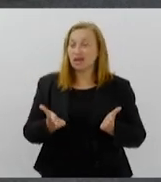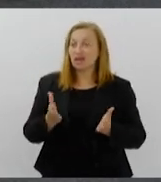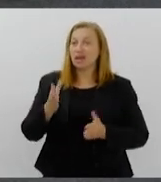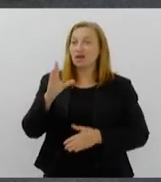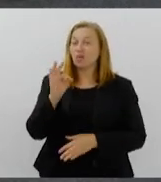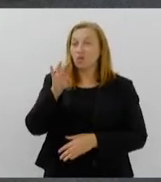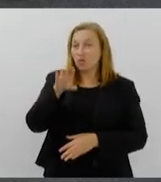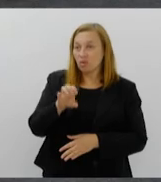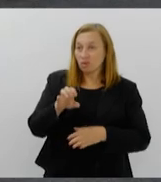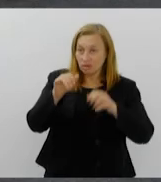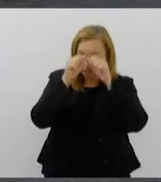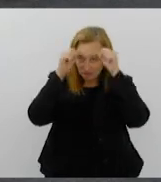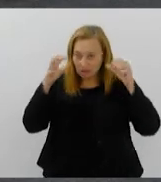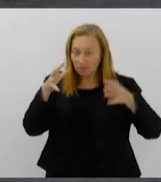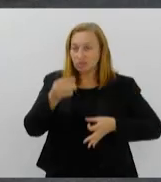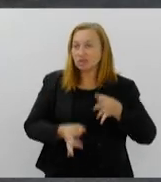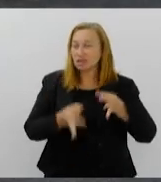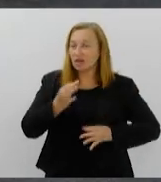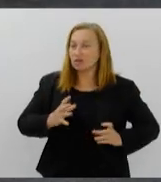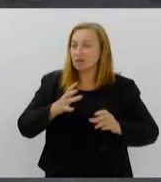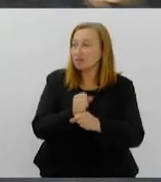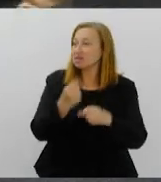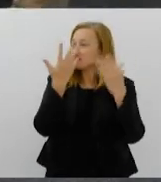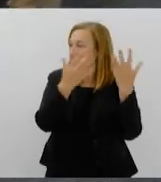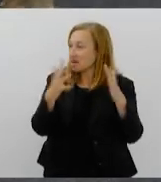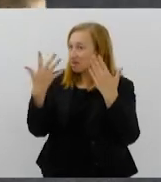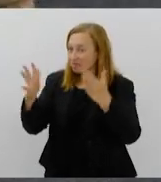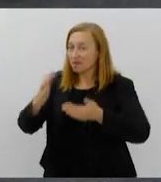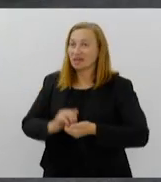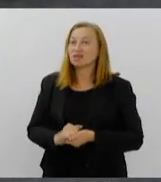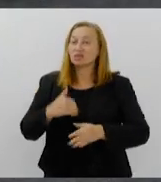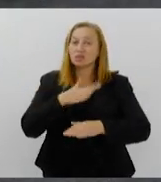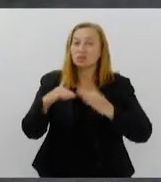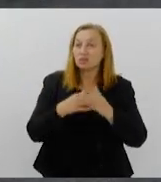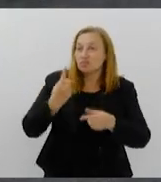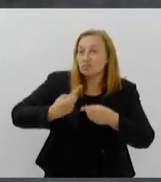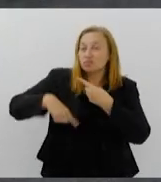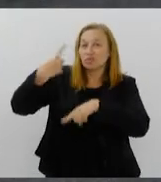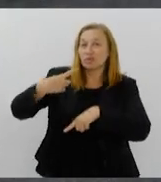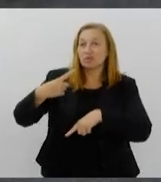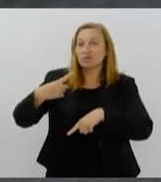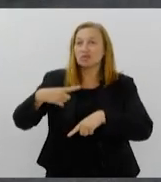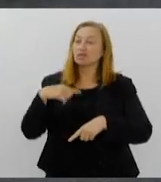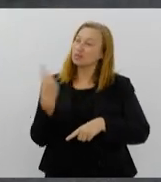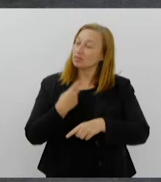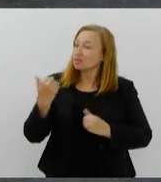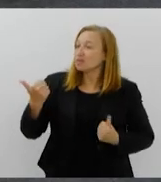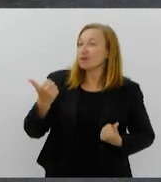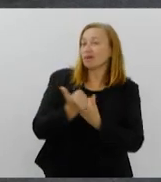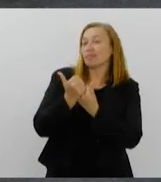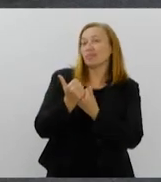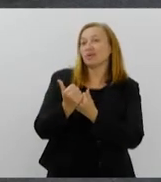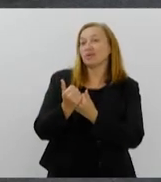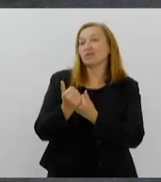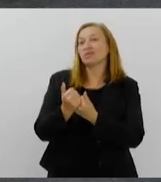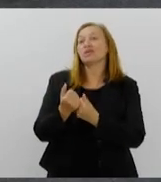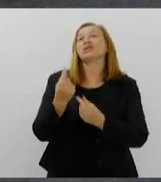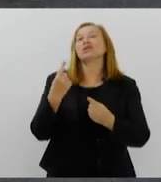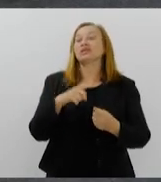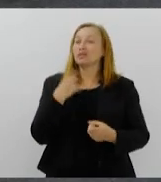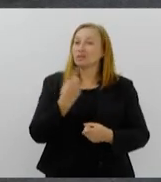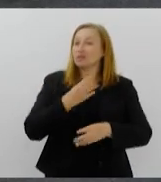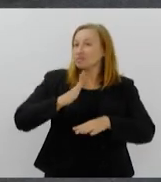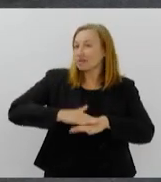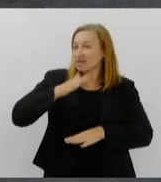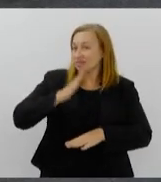Contas. Seja muito feliz, parabéns pela missão, todo sucesso, e conte com a Assembleia Legislativa, porque nós estamos cada